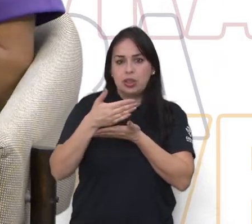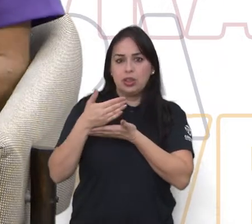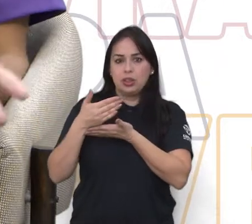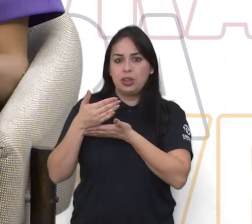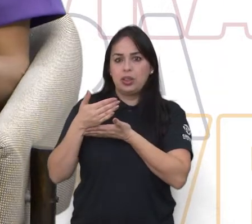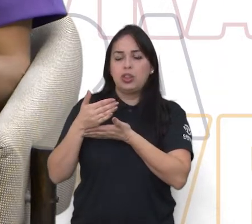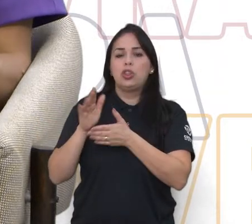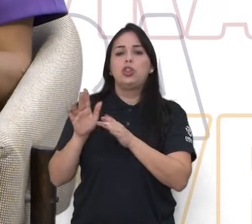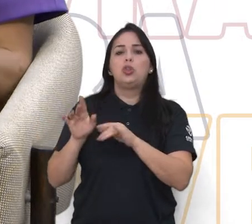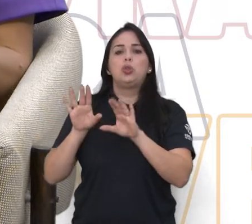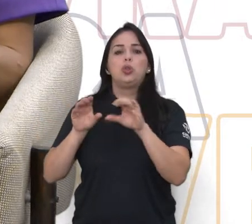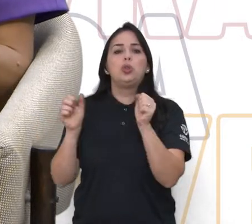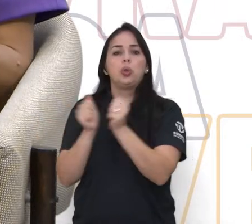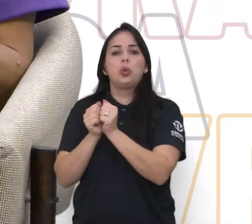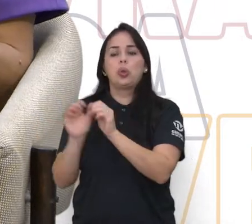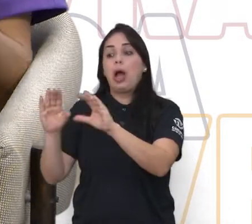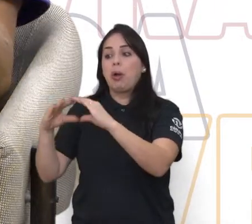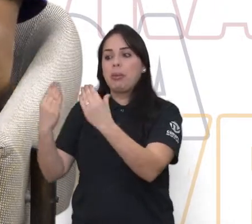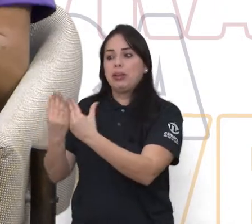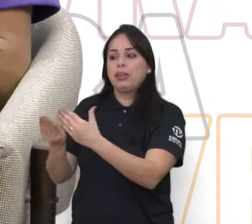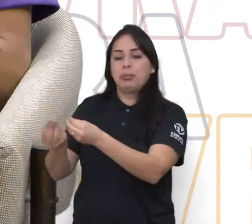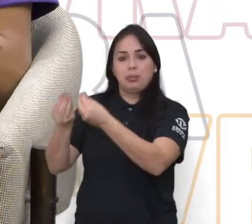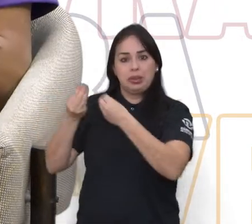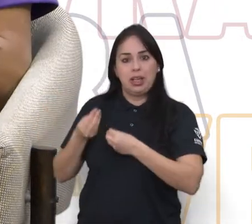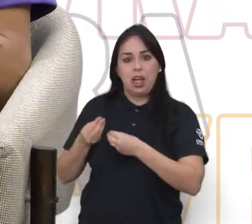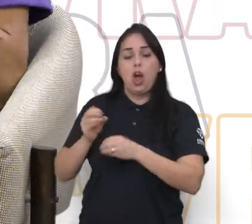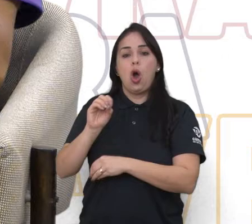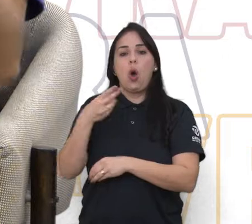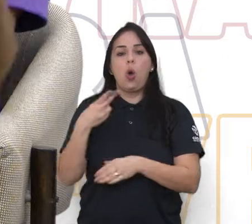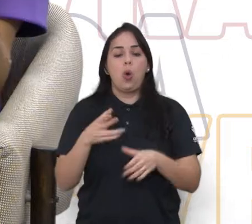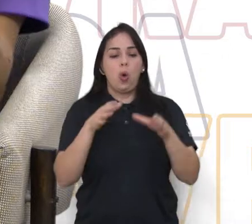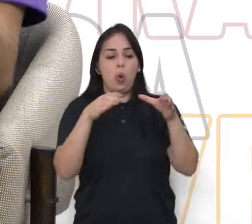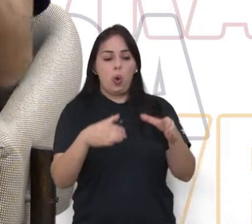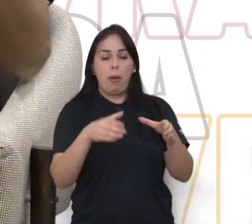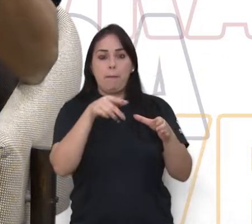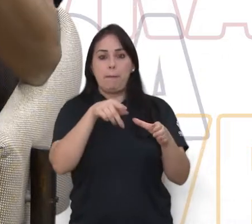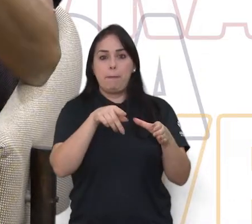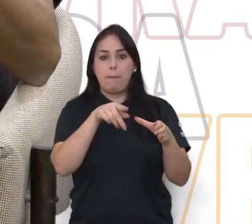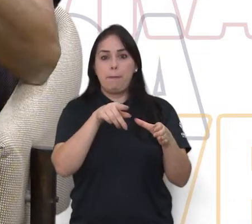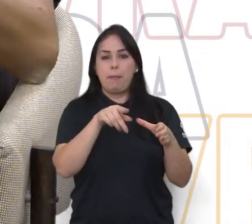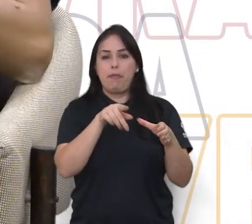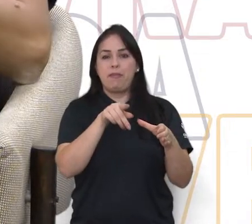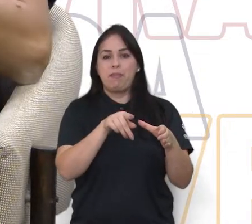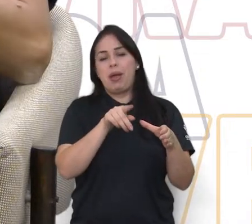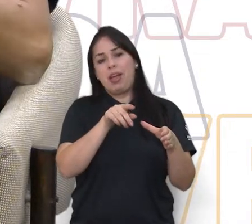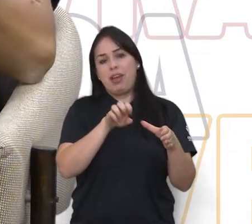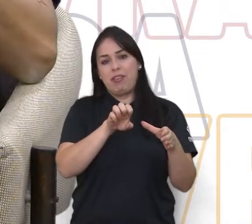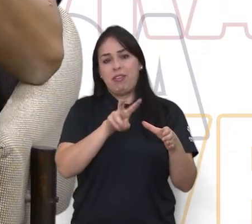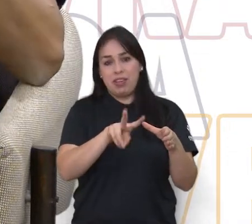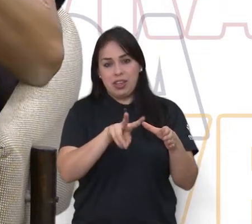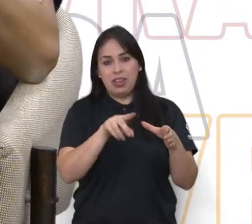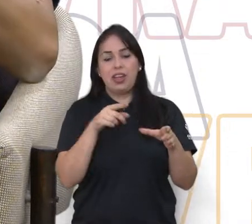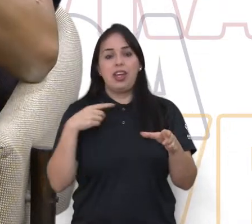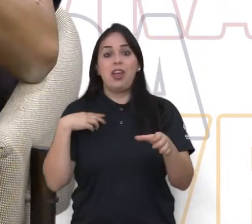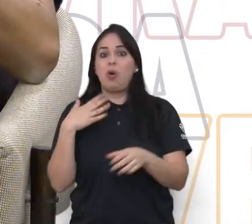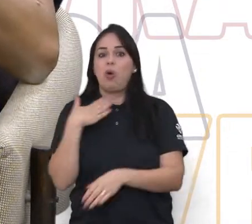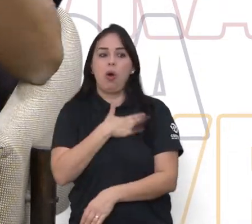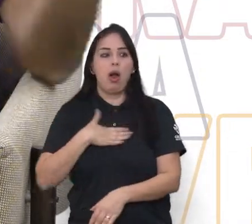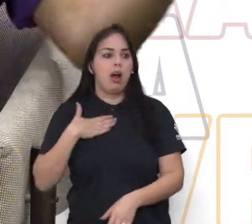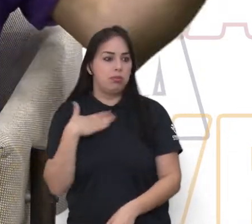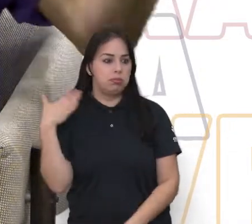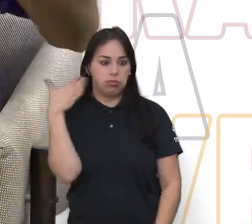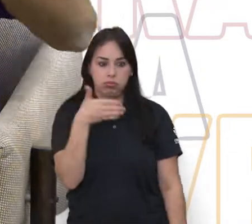da comunidade ou os centros de reciclagem, os famosos ferro velho, né? Sou cliente de ferro